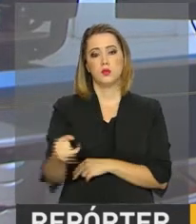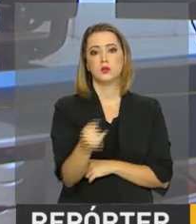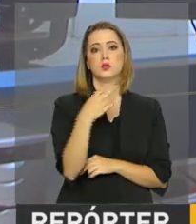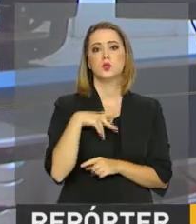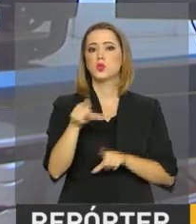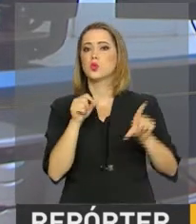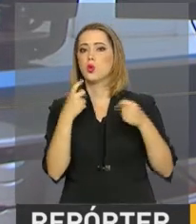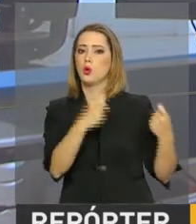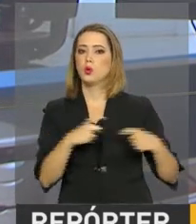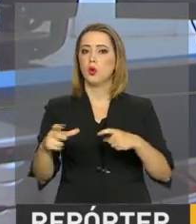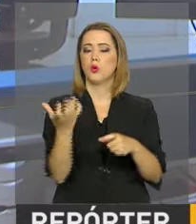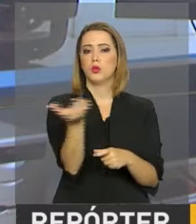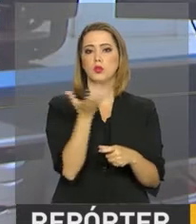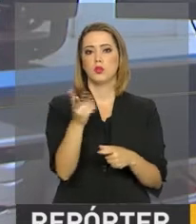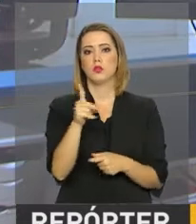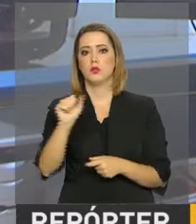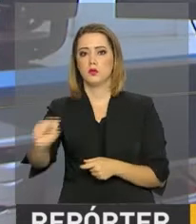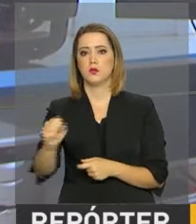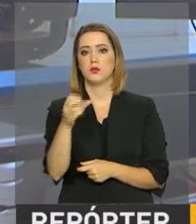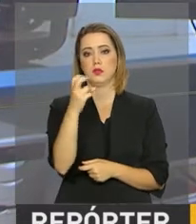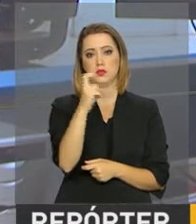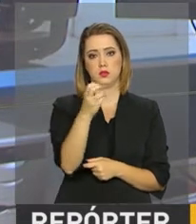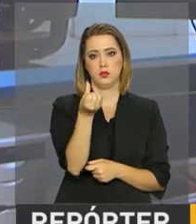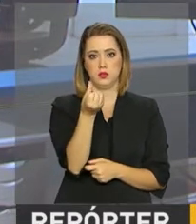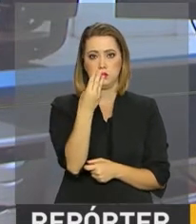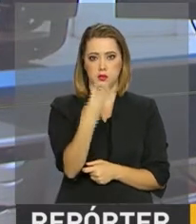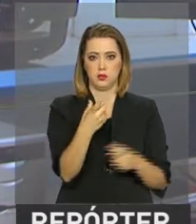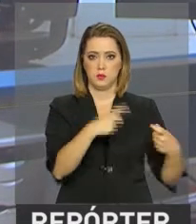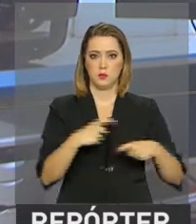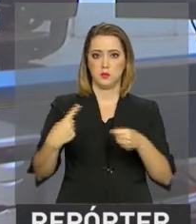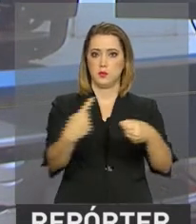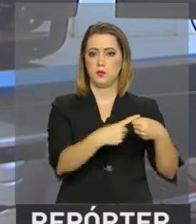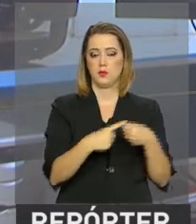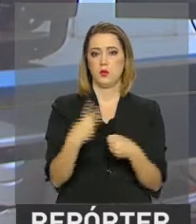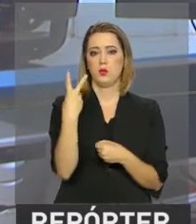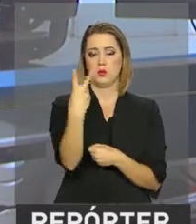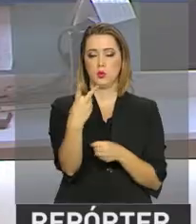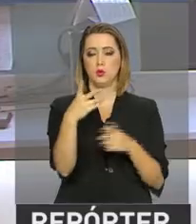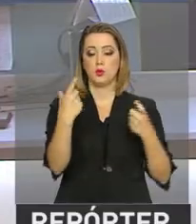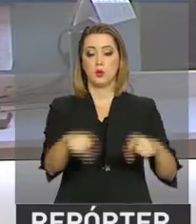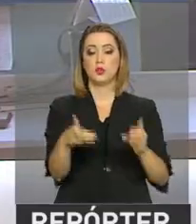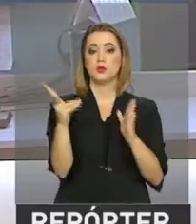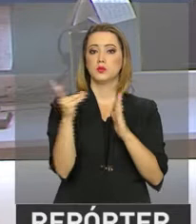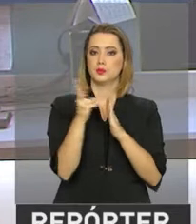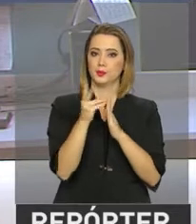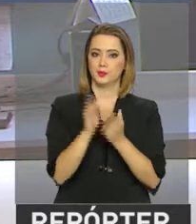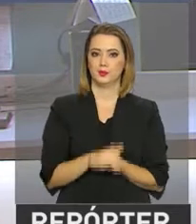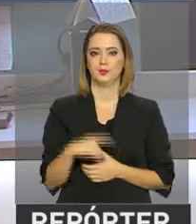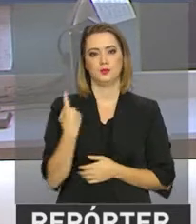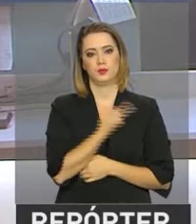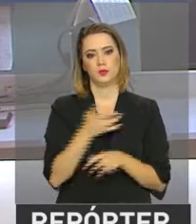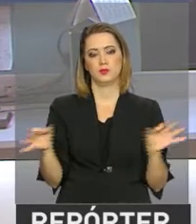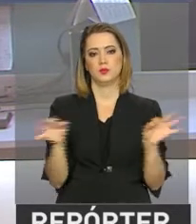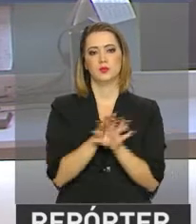as vagas serão distribuídas em 563 municípios e dois distritos indígenas e nós ficamos por aqui